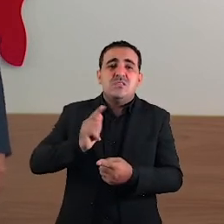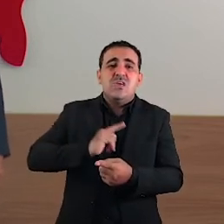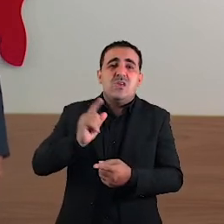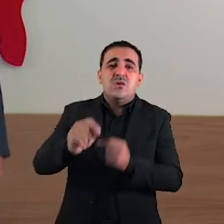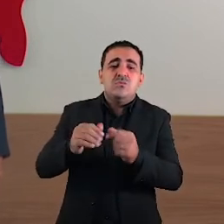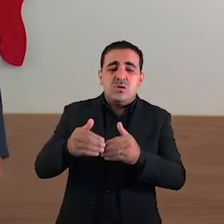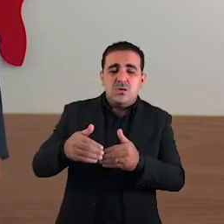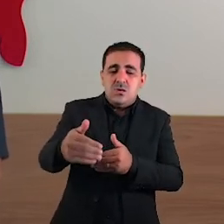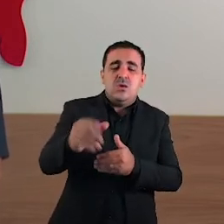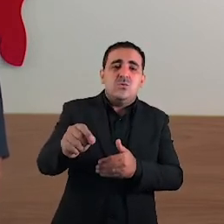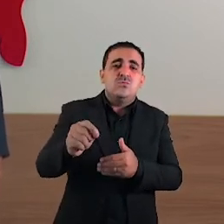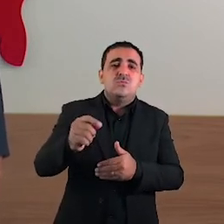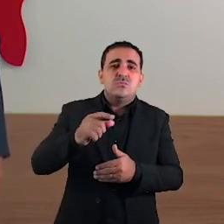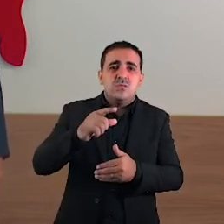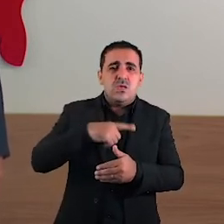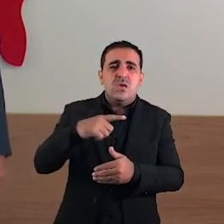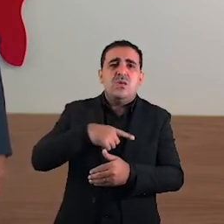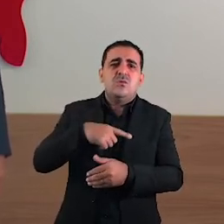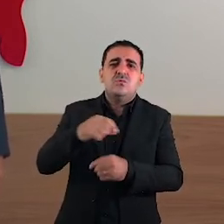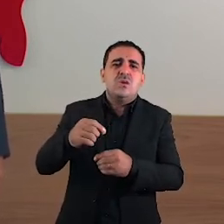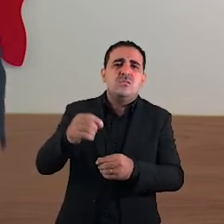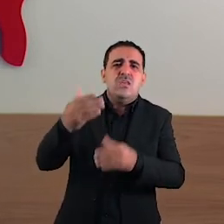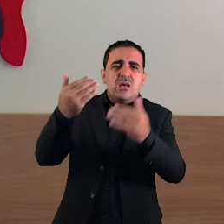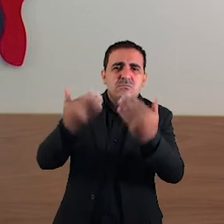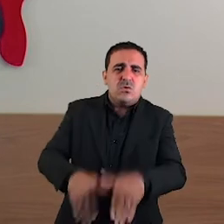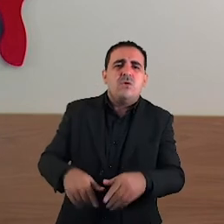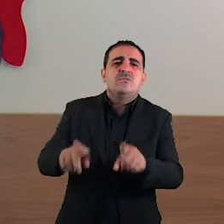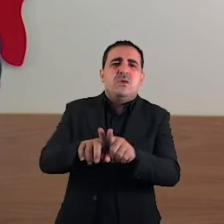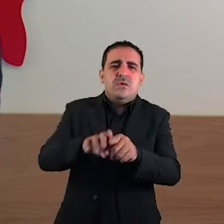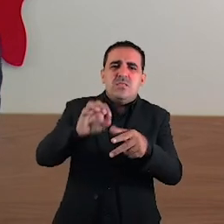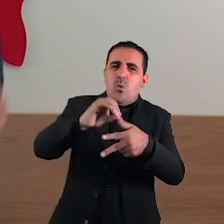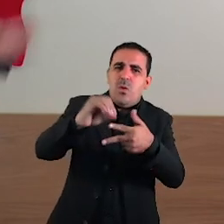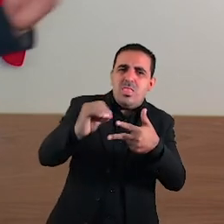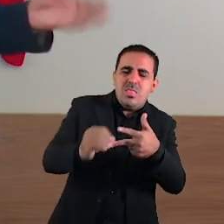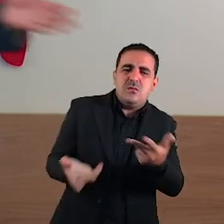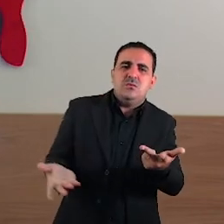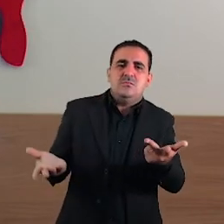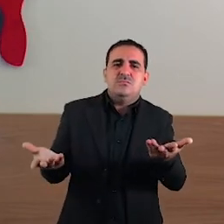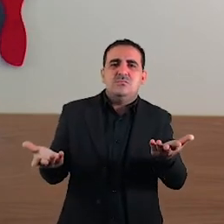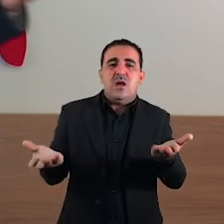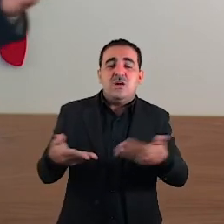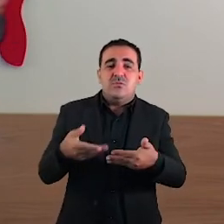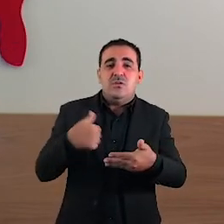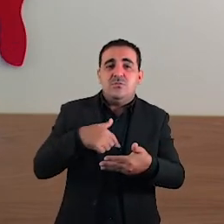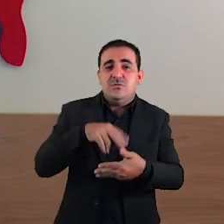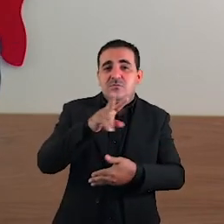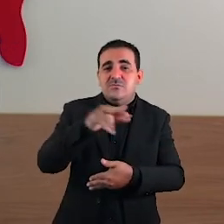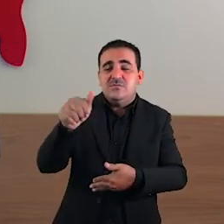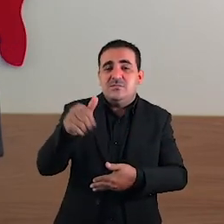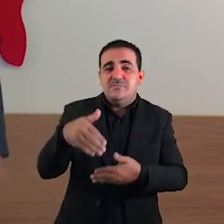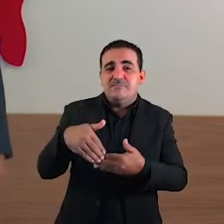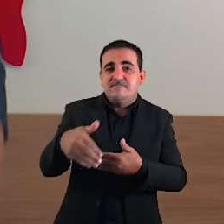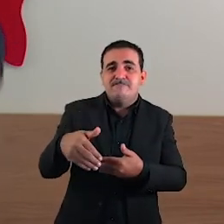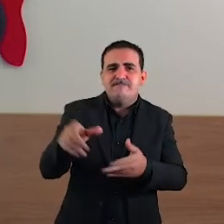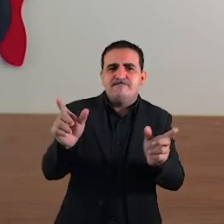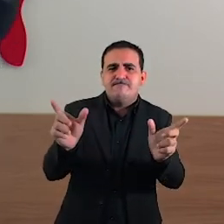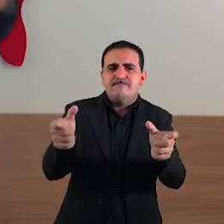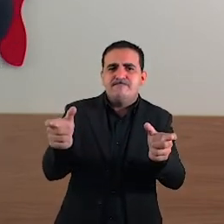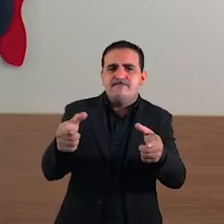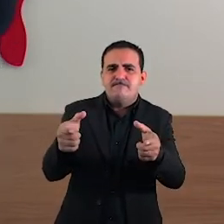marcam esta faixa etária sobretudo Enem e agora vamos tentar